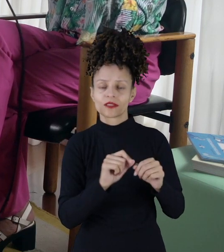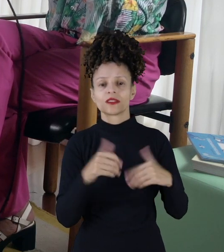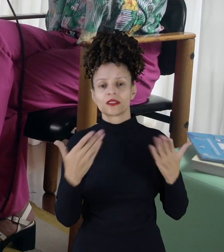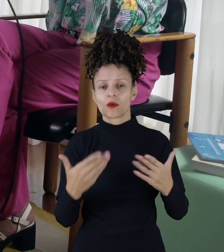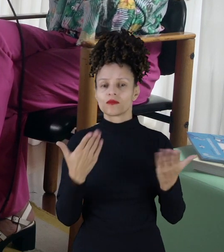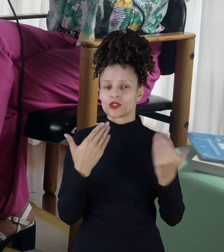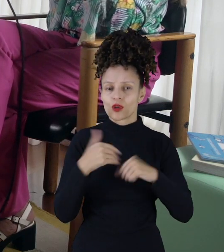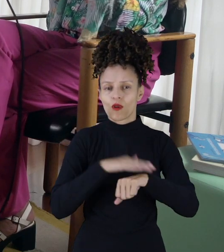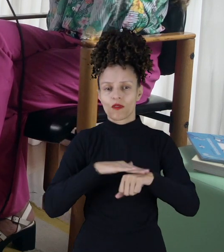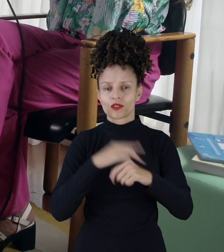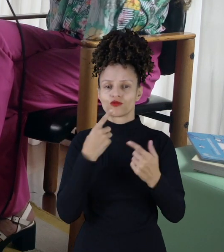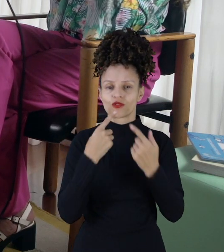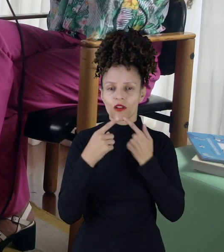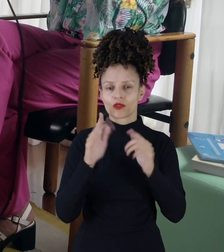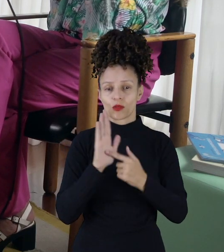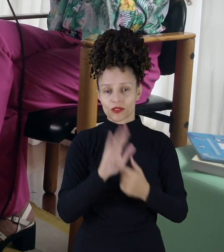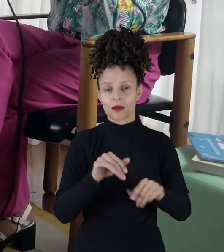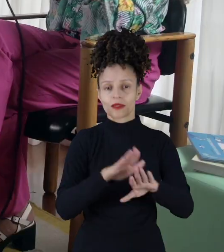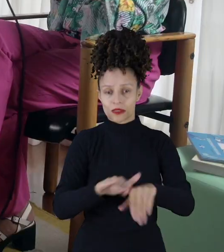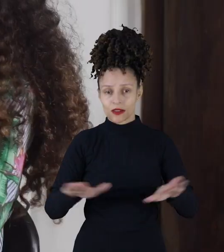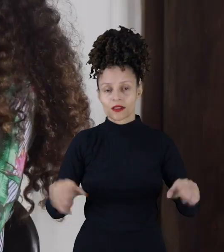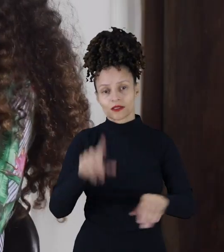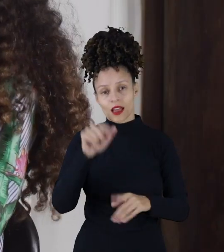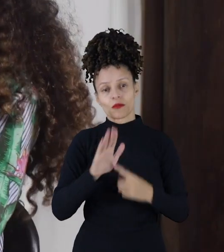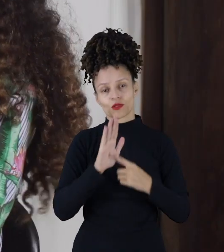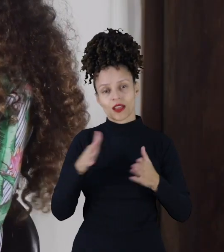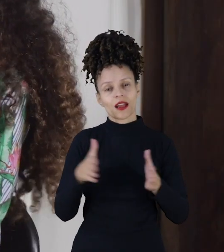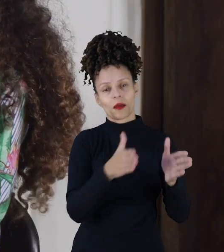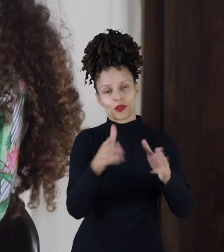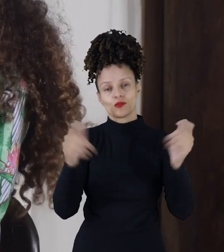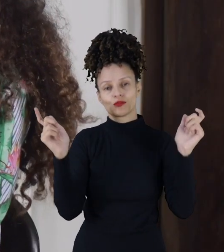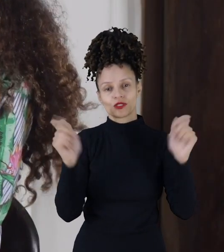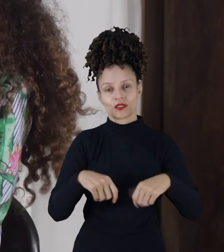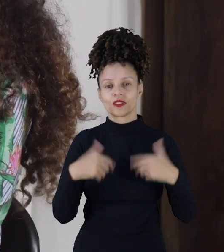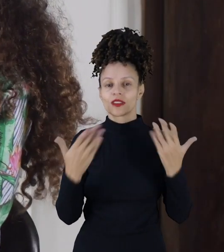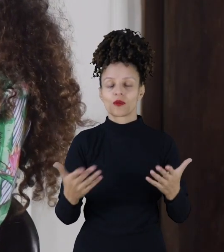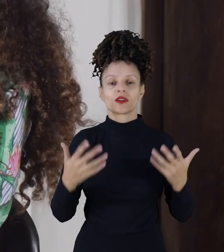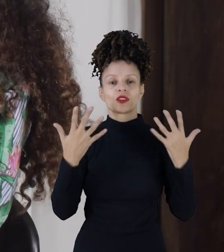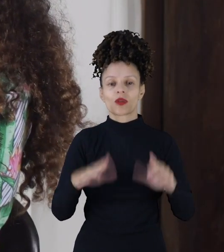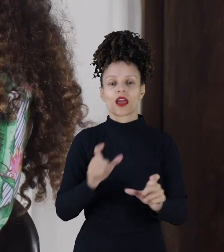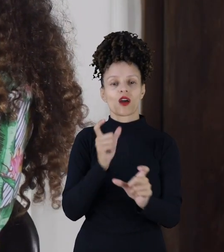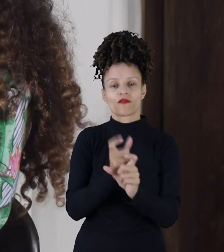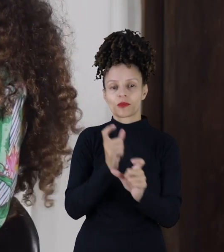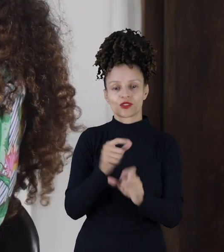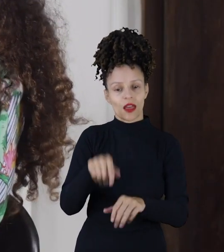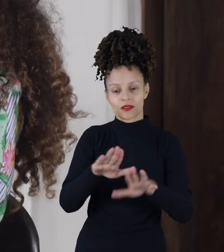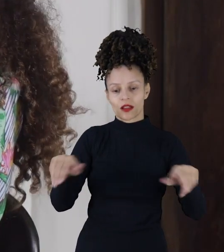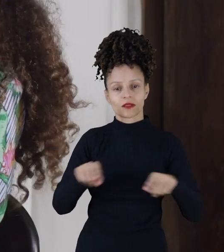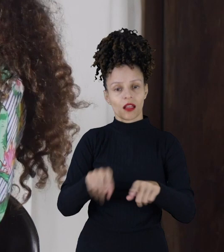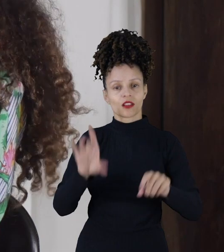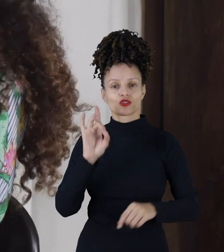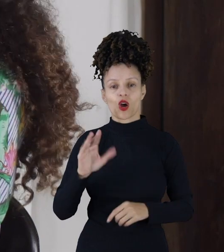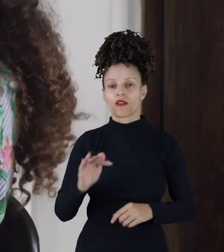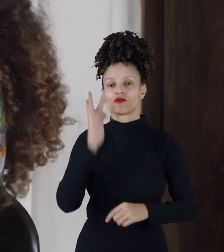fez? Né? E essa conversa, esse diálogo e mostrar para essas crianças é mostrar um caminho possível, né? Então, eu não quero alfabetizar essa